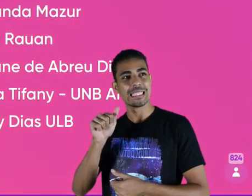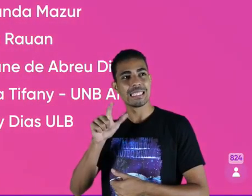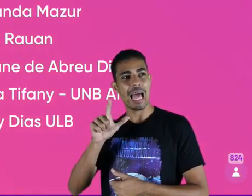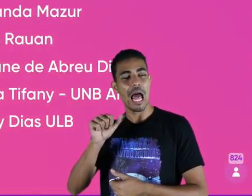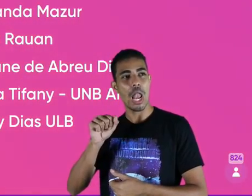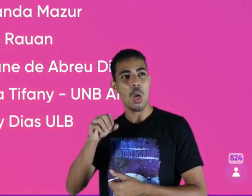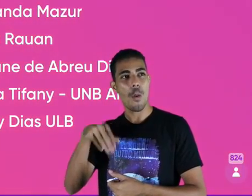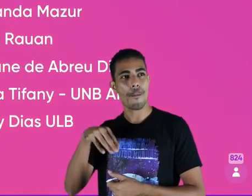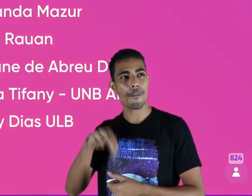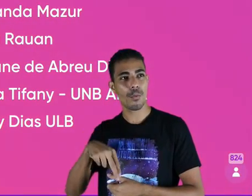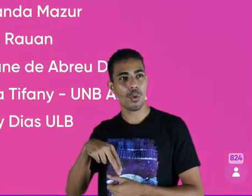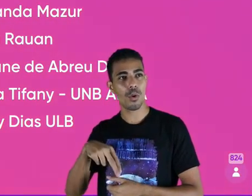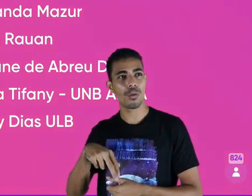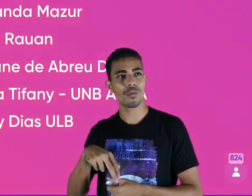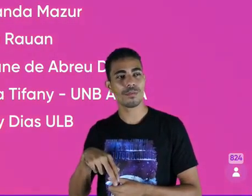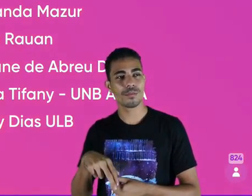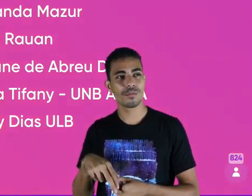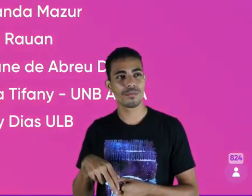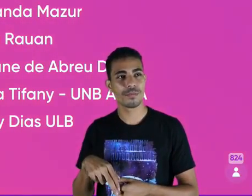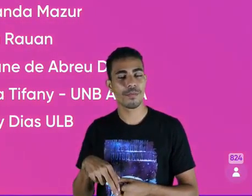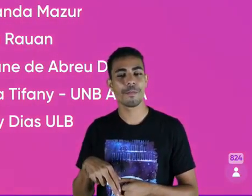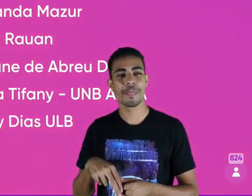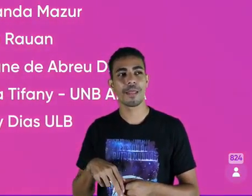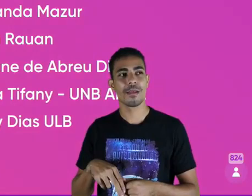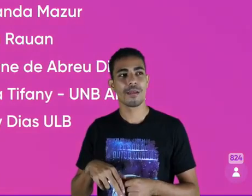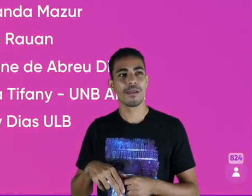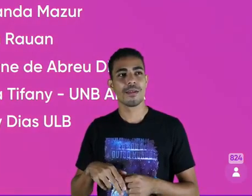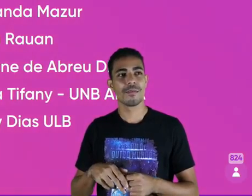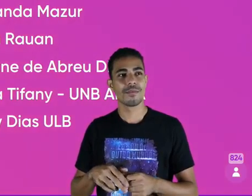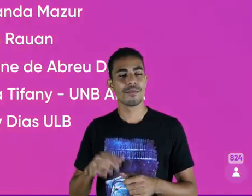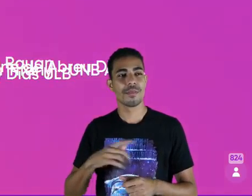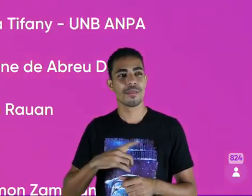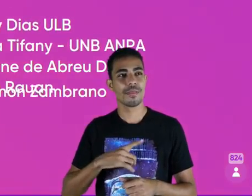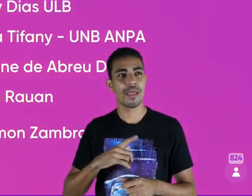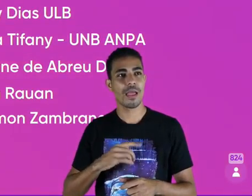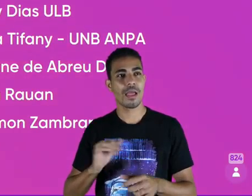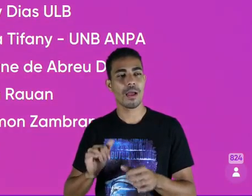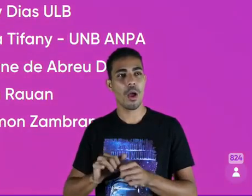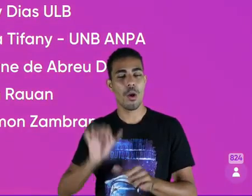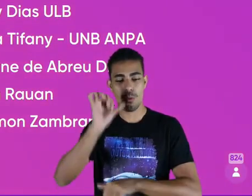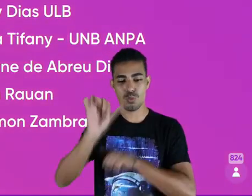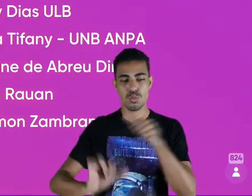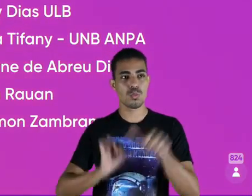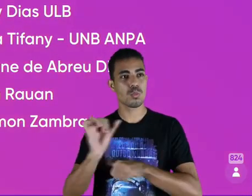ó, 955 pontos. 964, somando